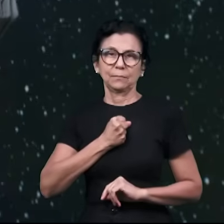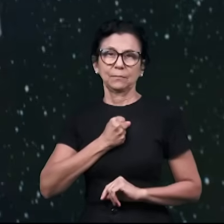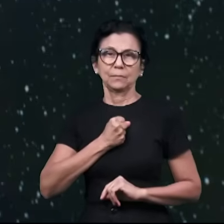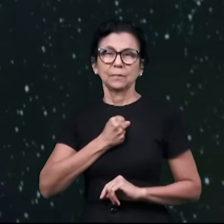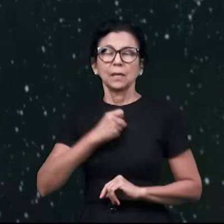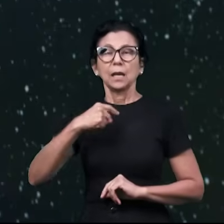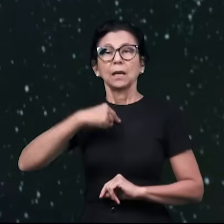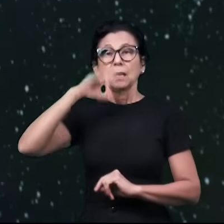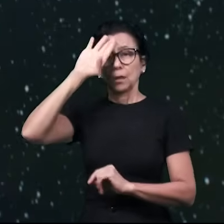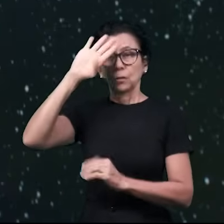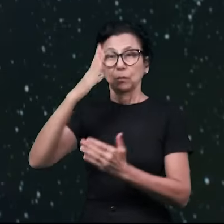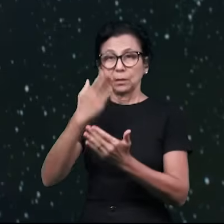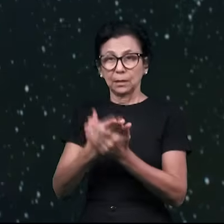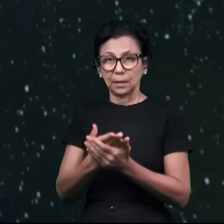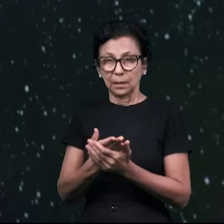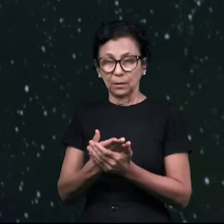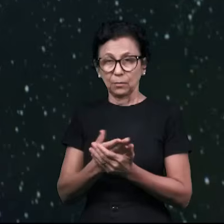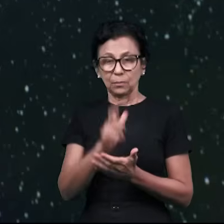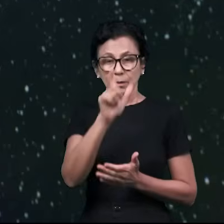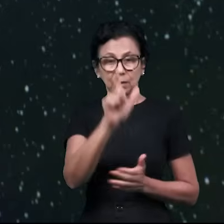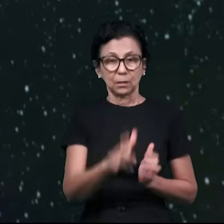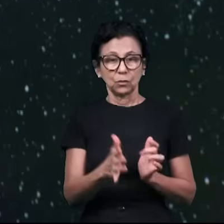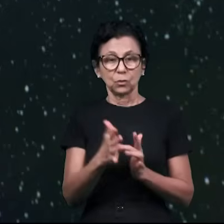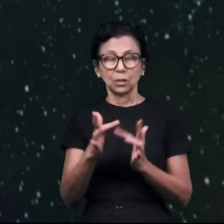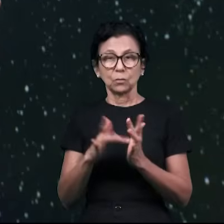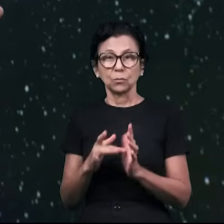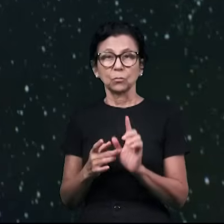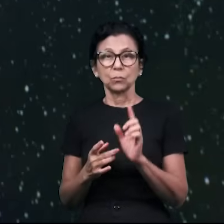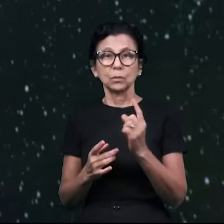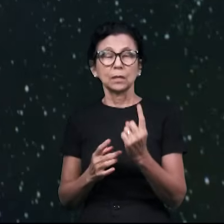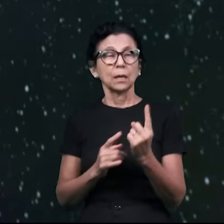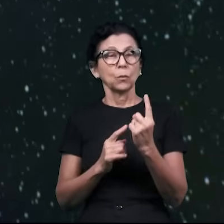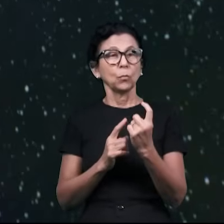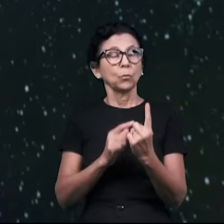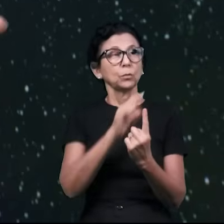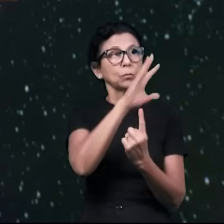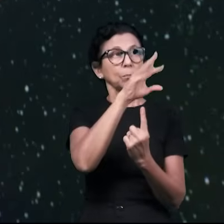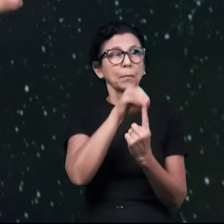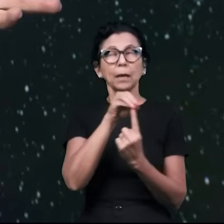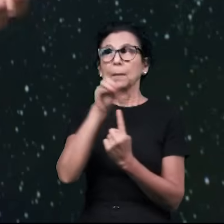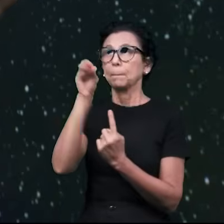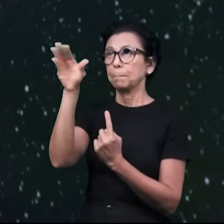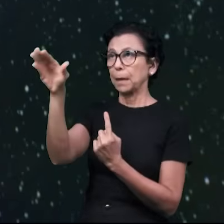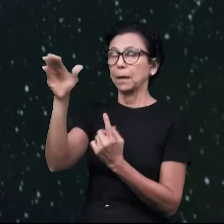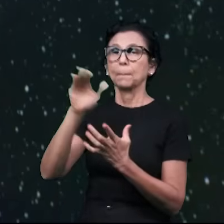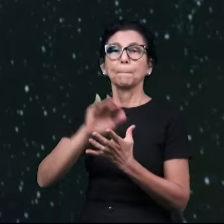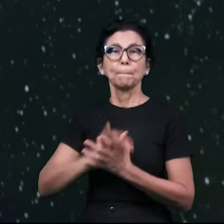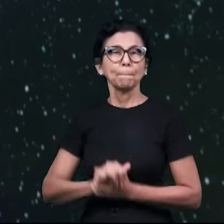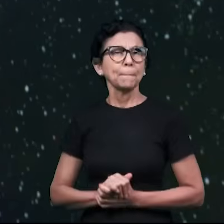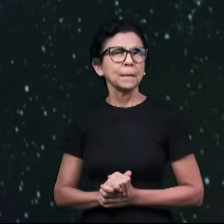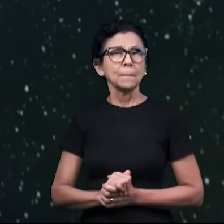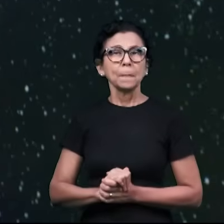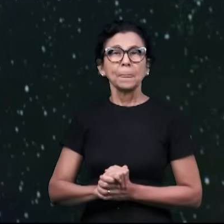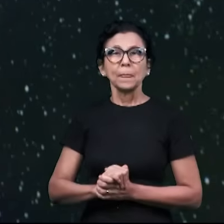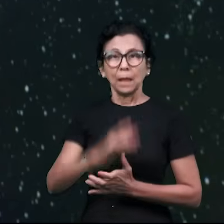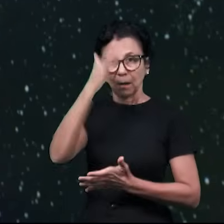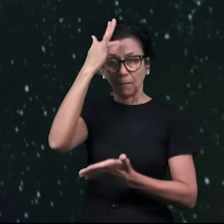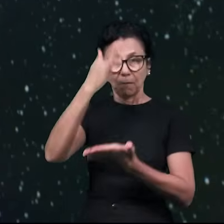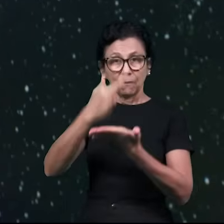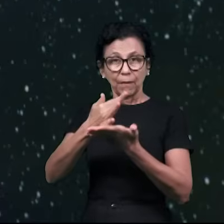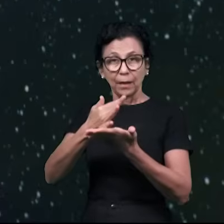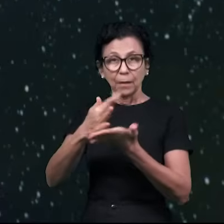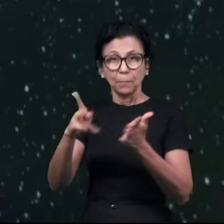único intermediário entre Deus e os homens. Eu me lancei nessa fé, essa fé que veio de Deus.